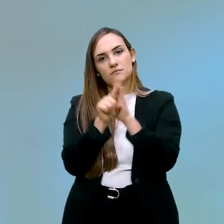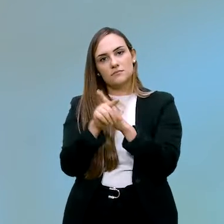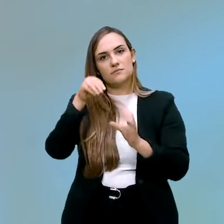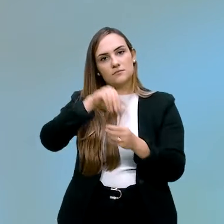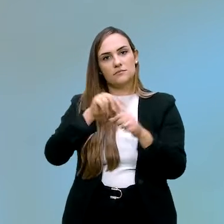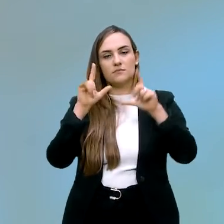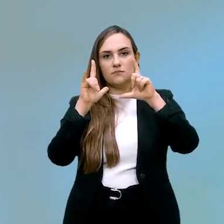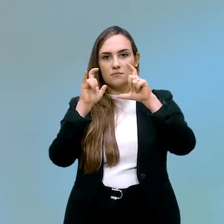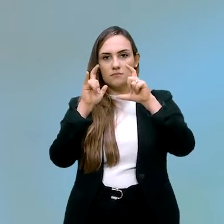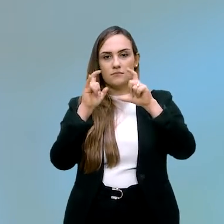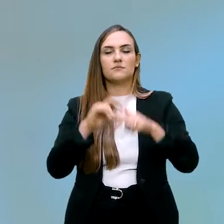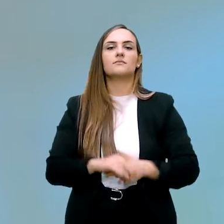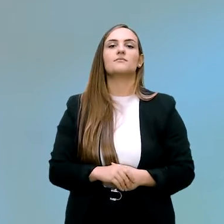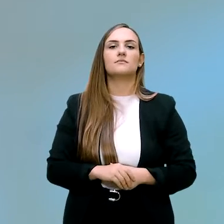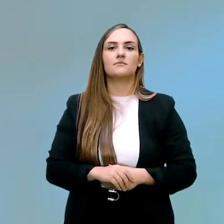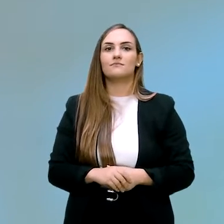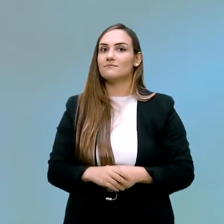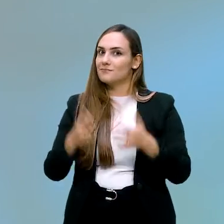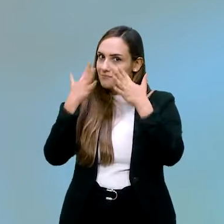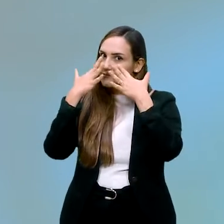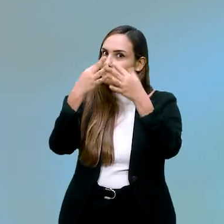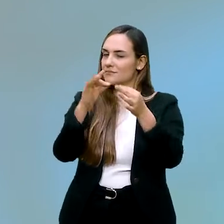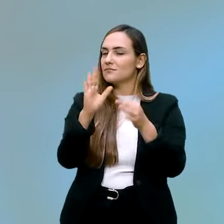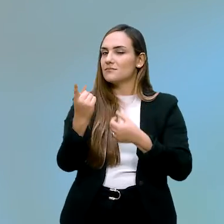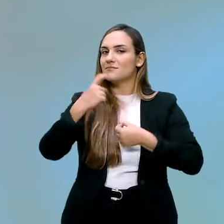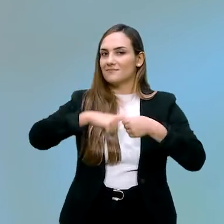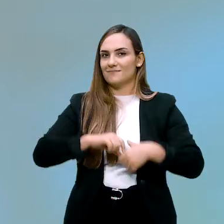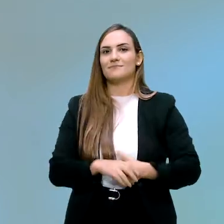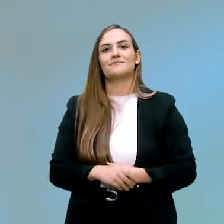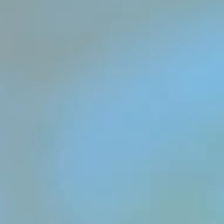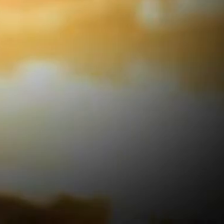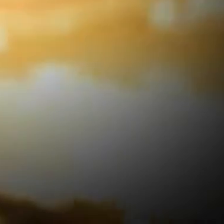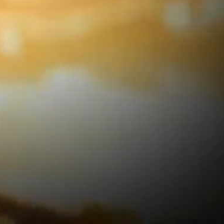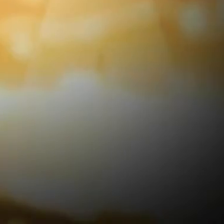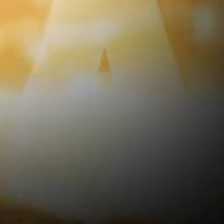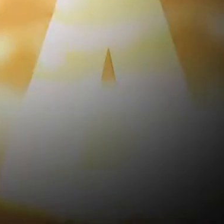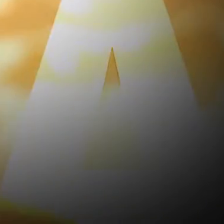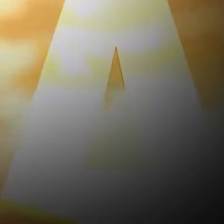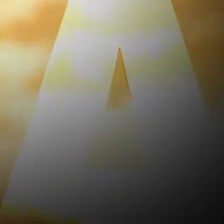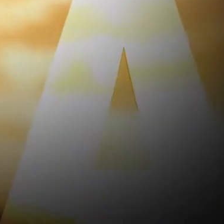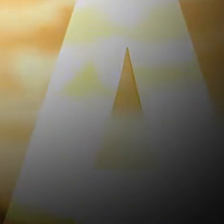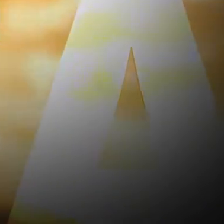pelo nosso Instagram. Fica de olho, a gente volta daqui a pouco.